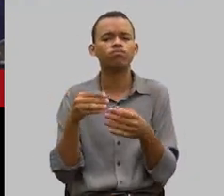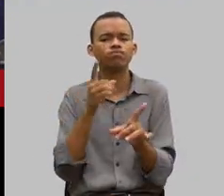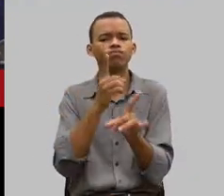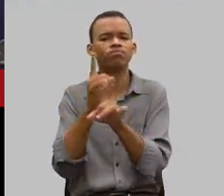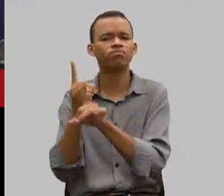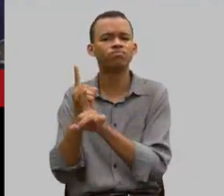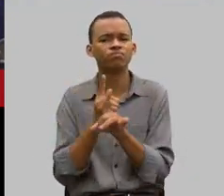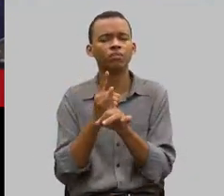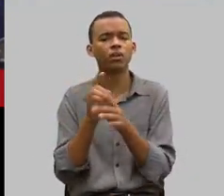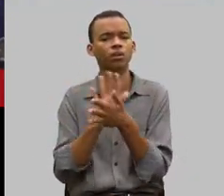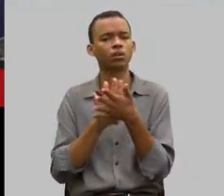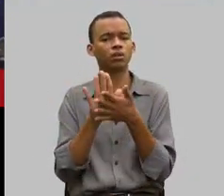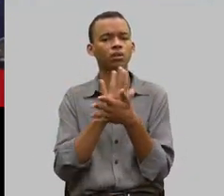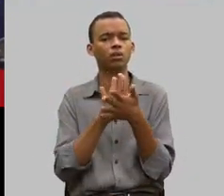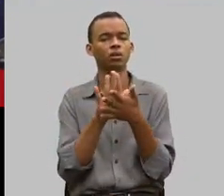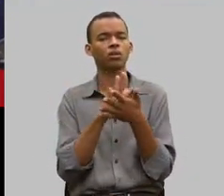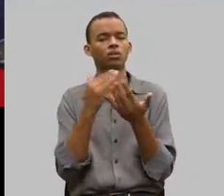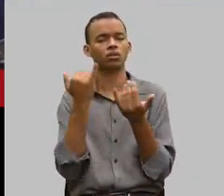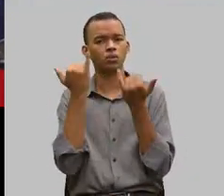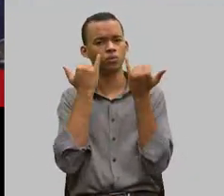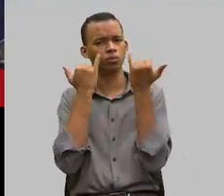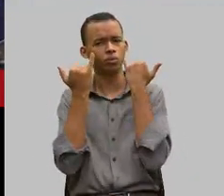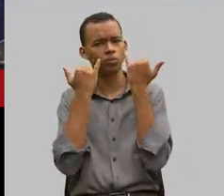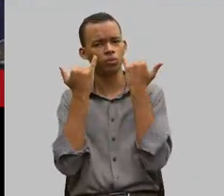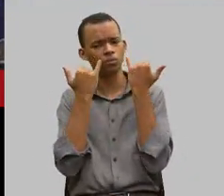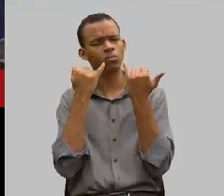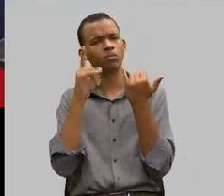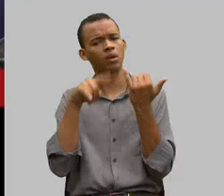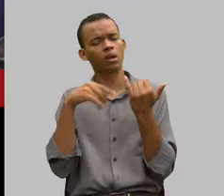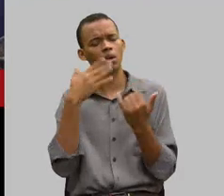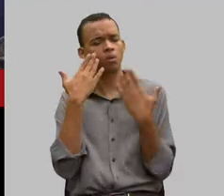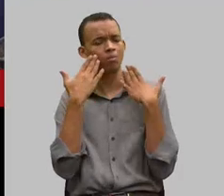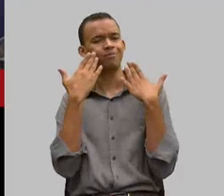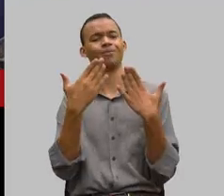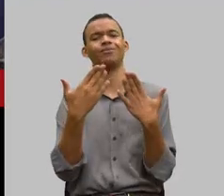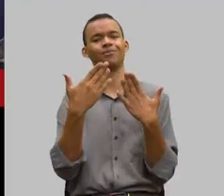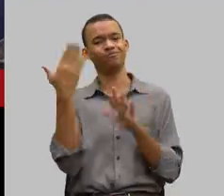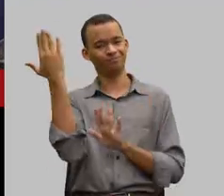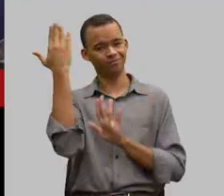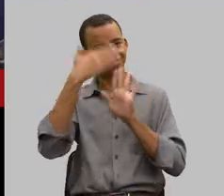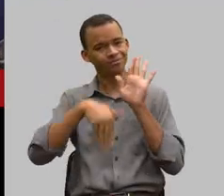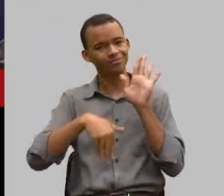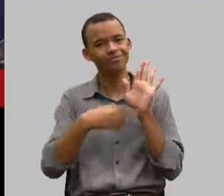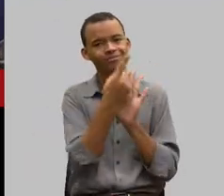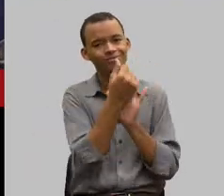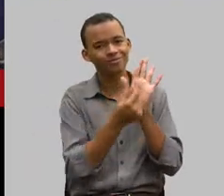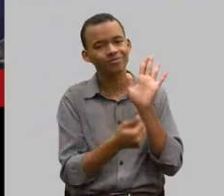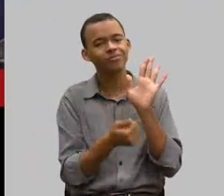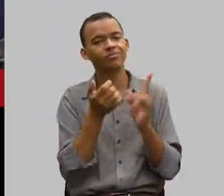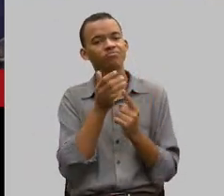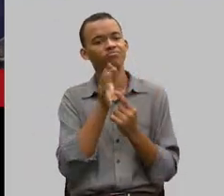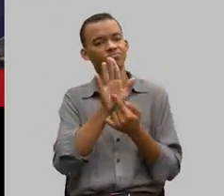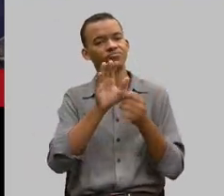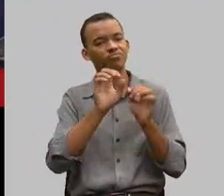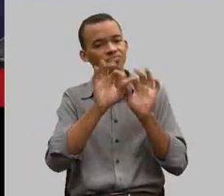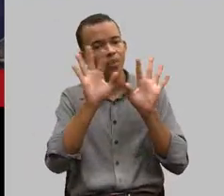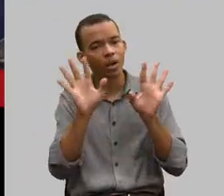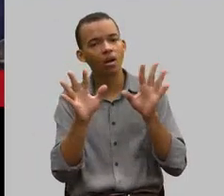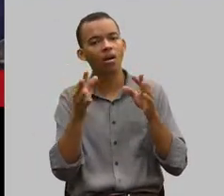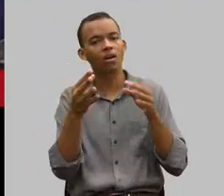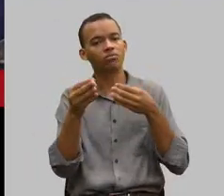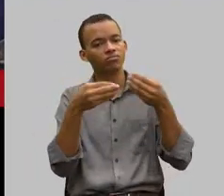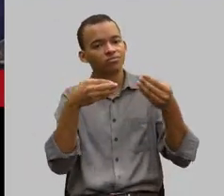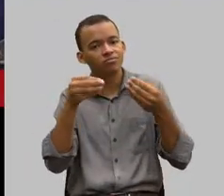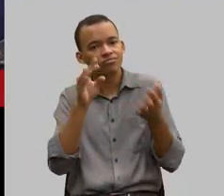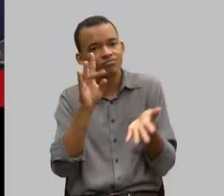informações eh de prestação de contas de forma Clara transparente eh em relação ao